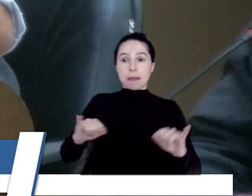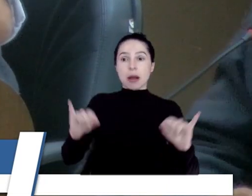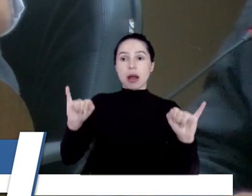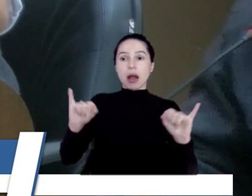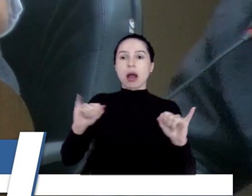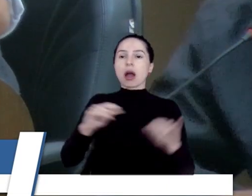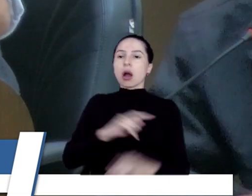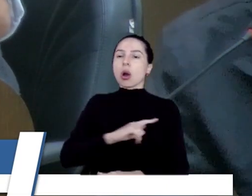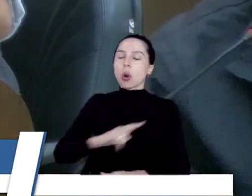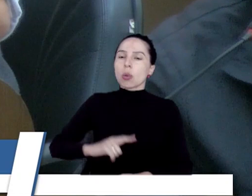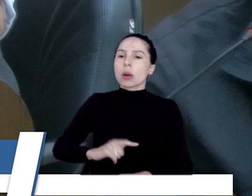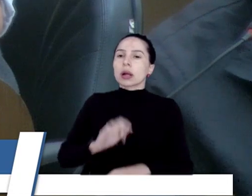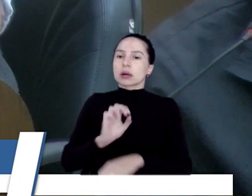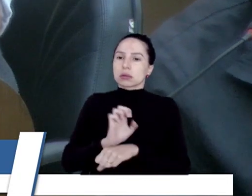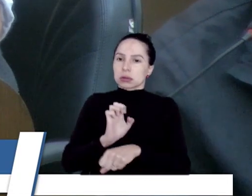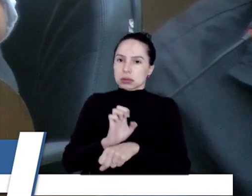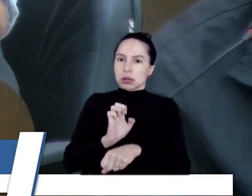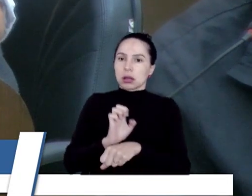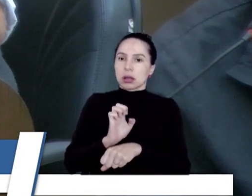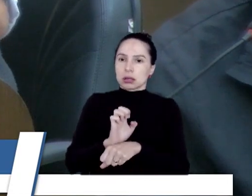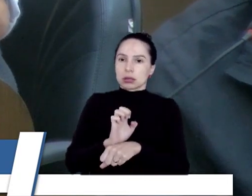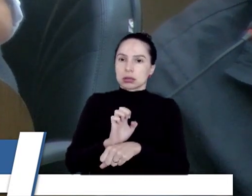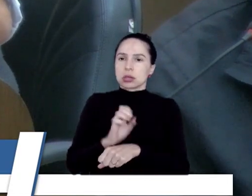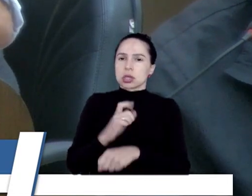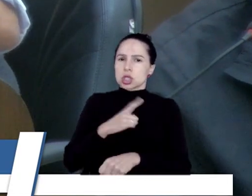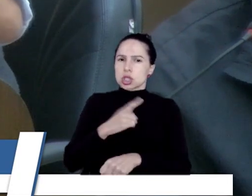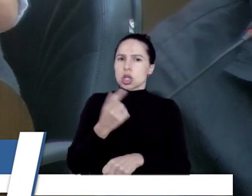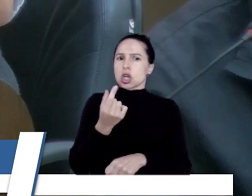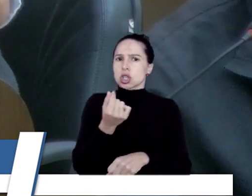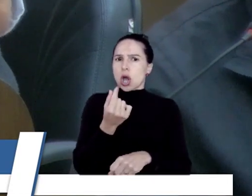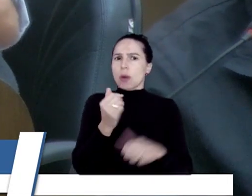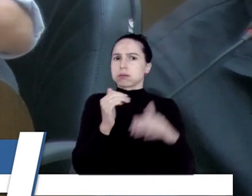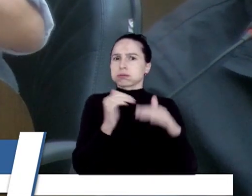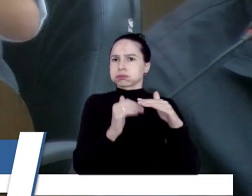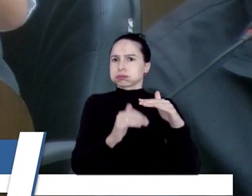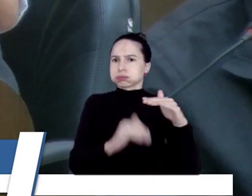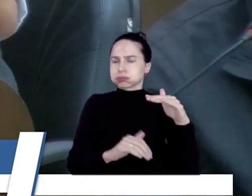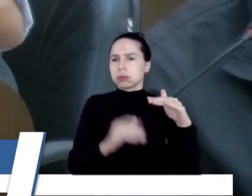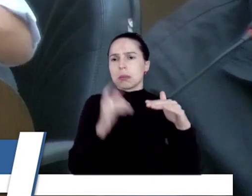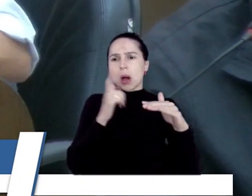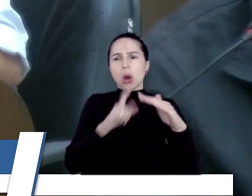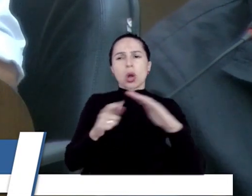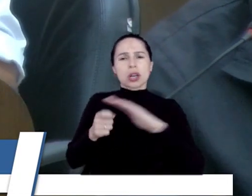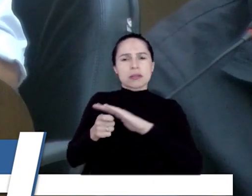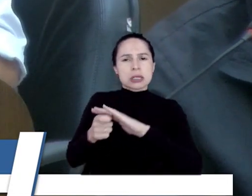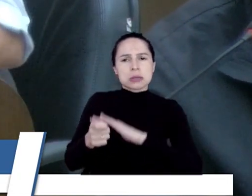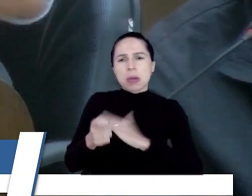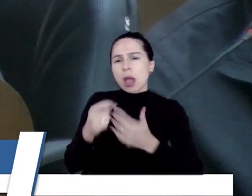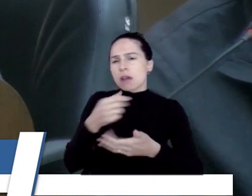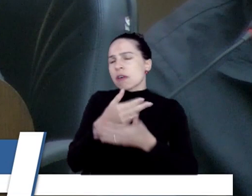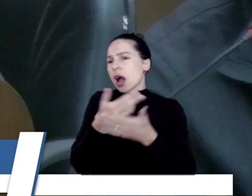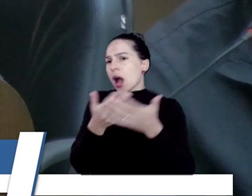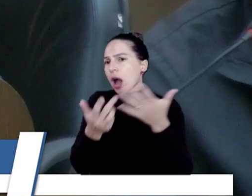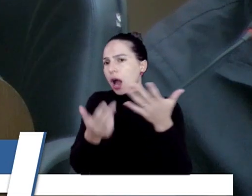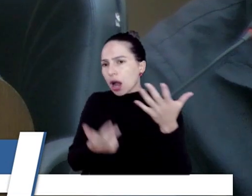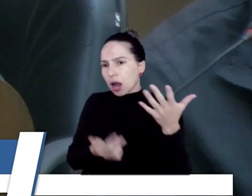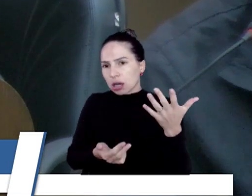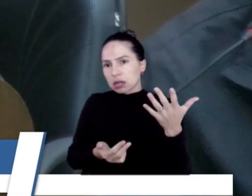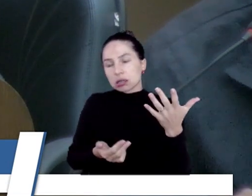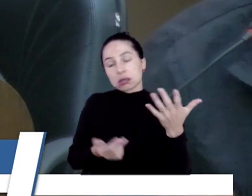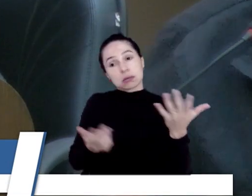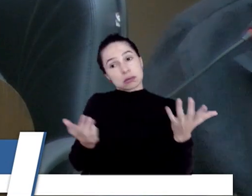do estado tinha bastante dinheiro em caixa para fazer investimento, fazer um monte de coisa. Tanto é que estão